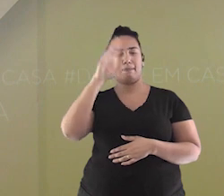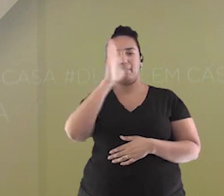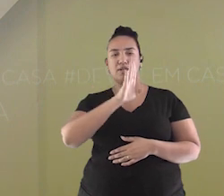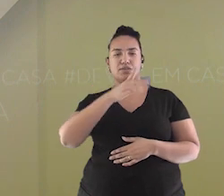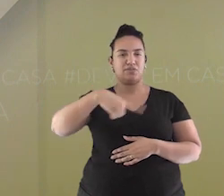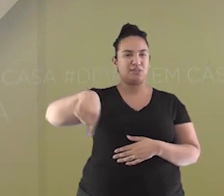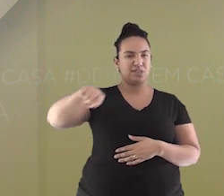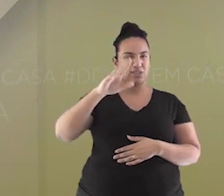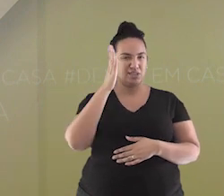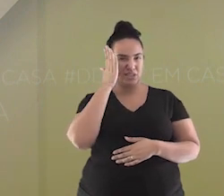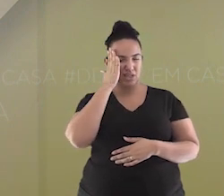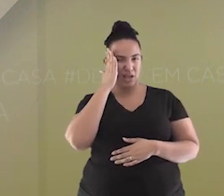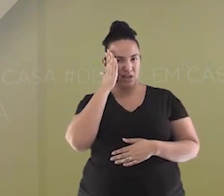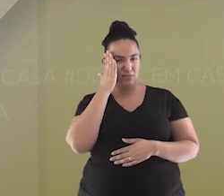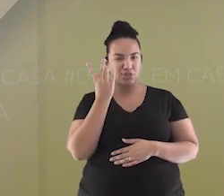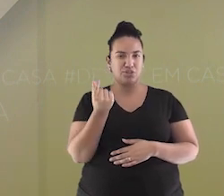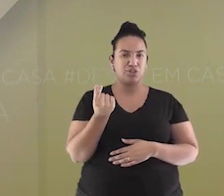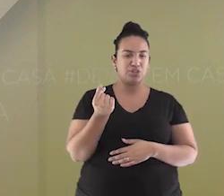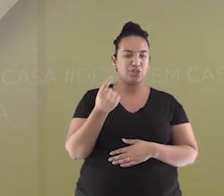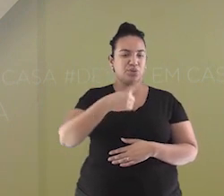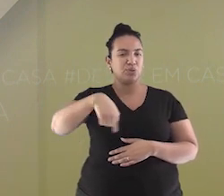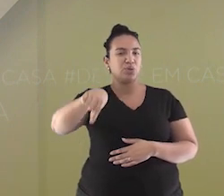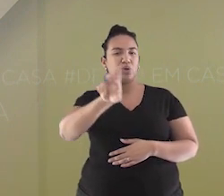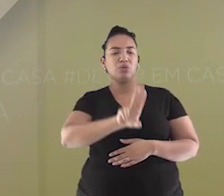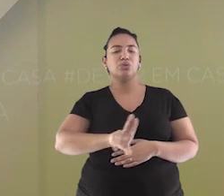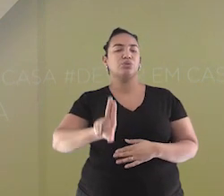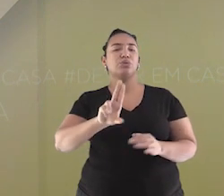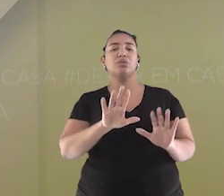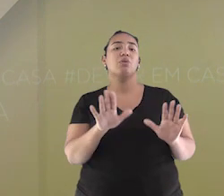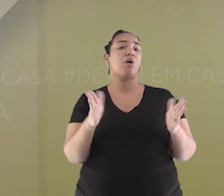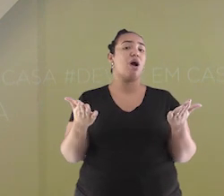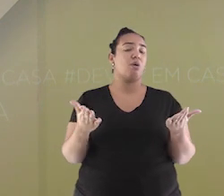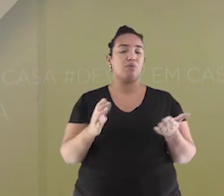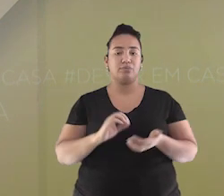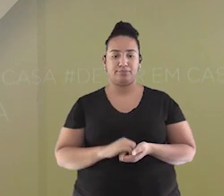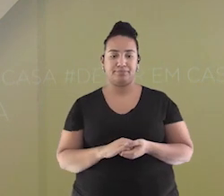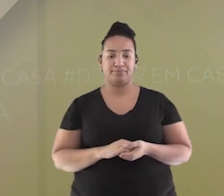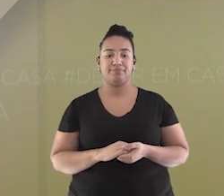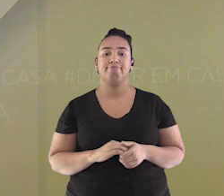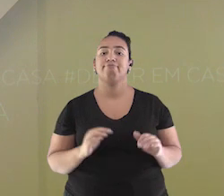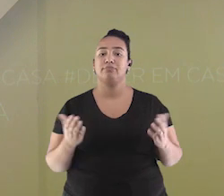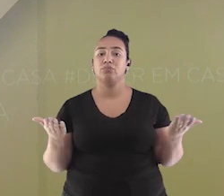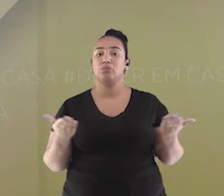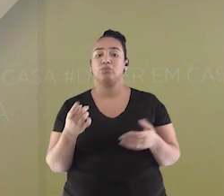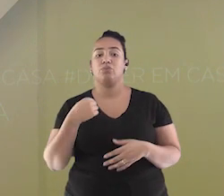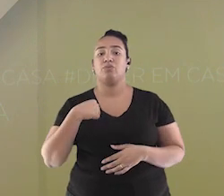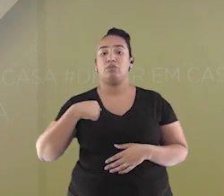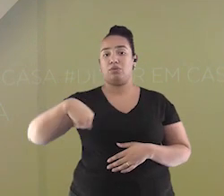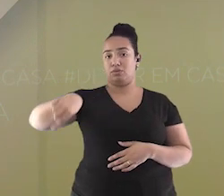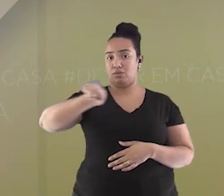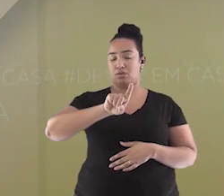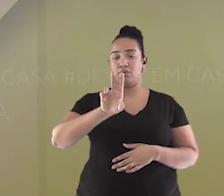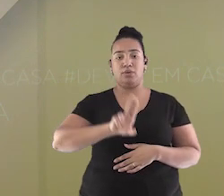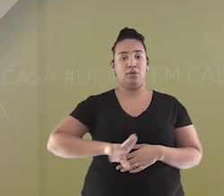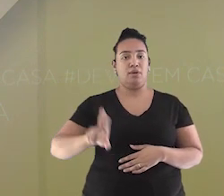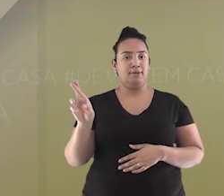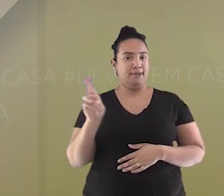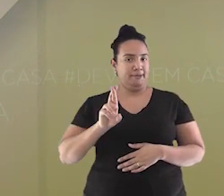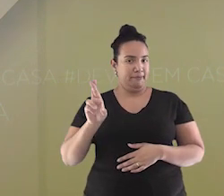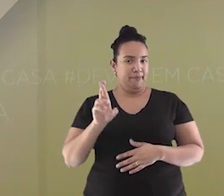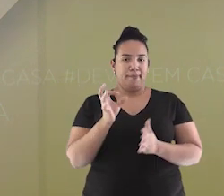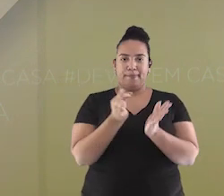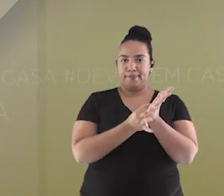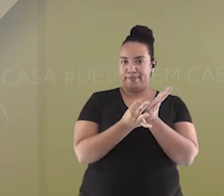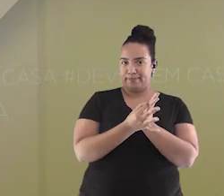Brasil, você sabe me dizer qual moeda ou qual dinheiro nós utilizamos? Hoje, a gente utiliza o real, não é mesmo?